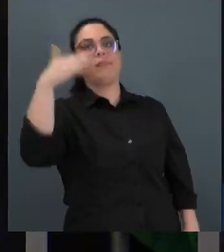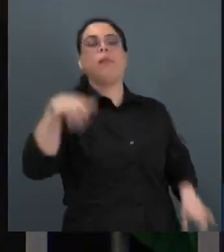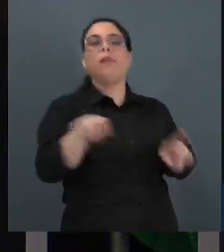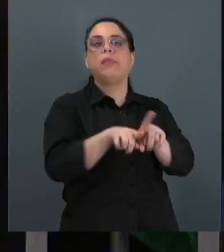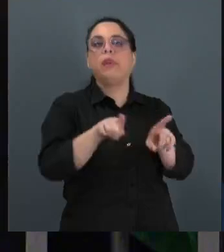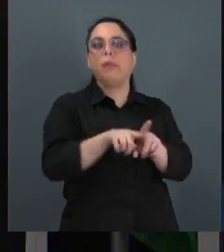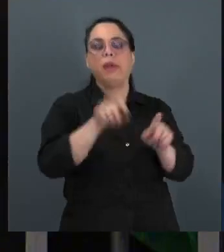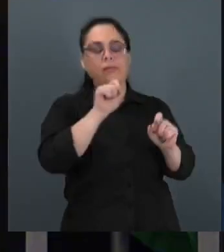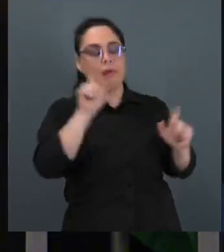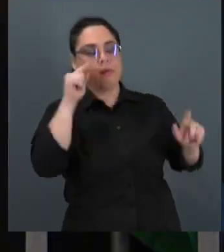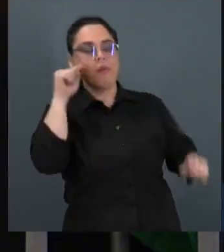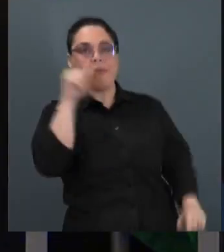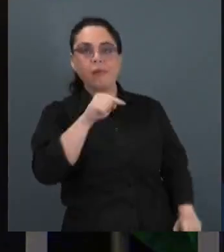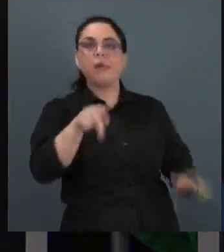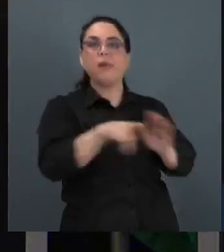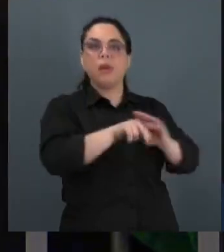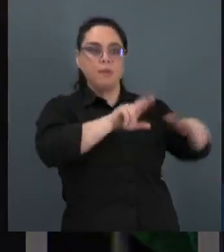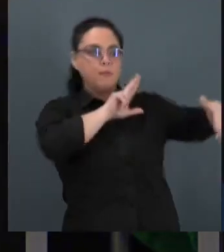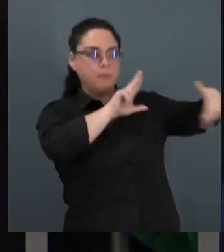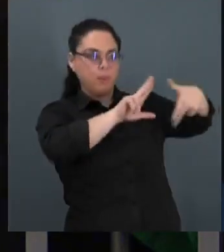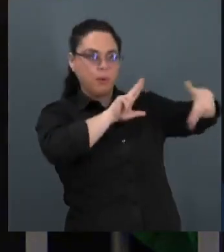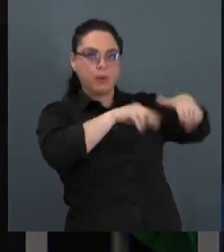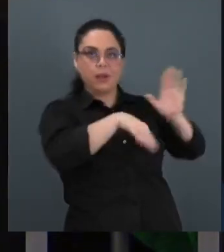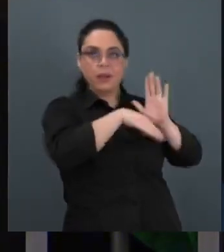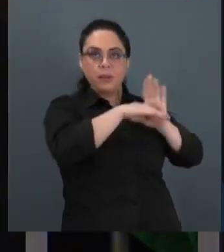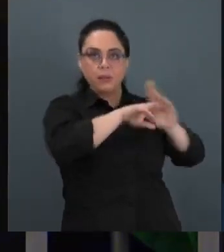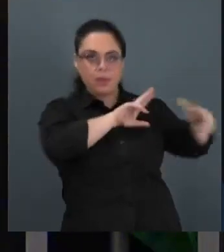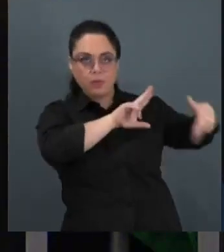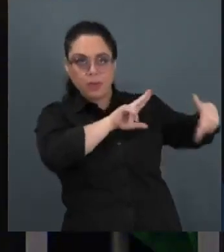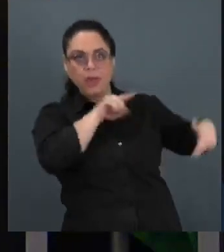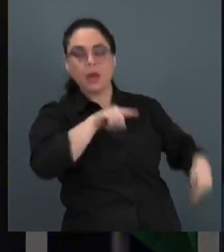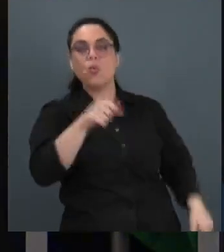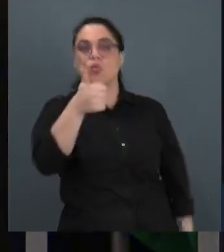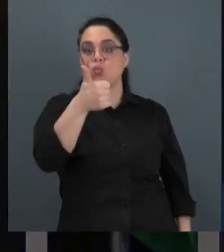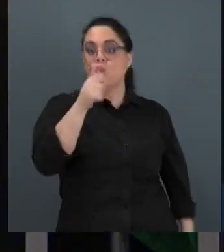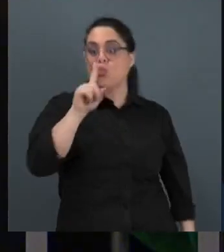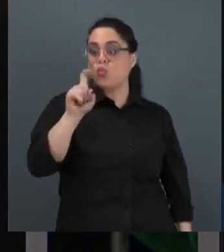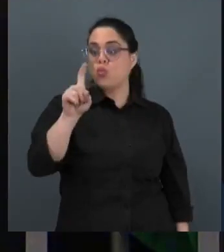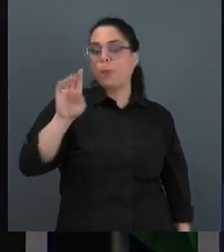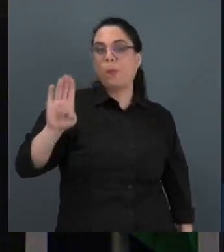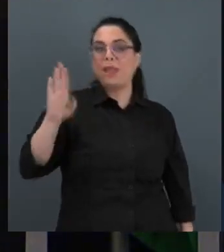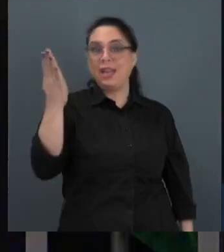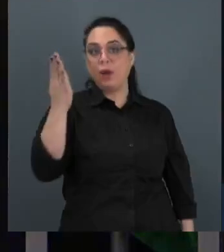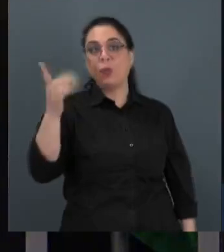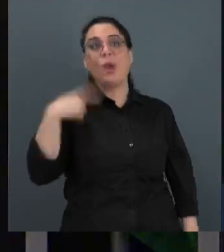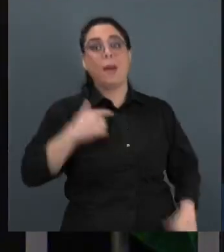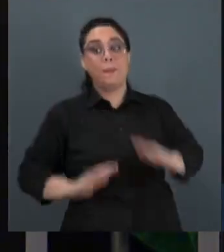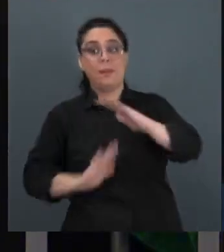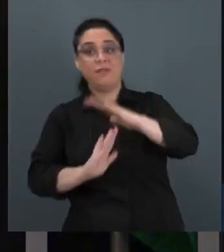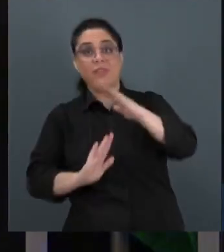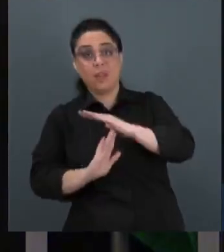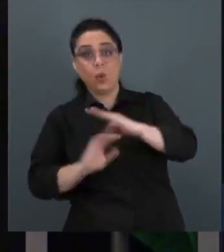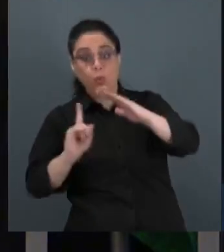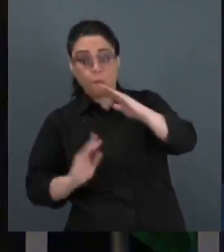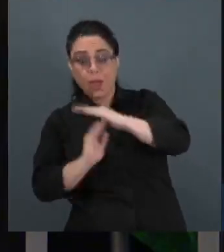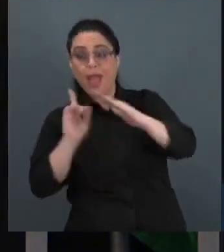subestimando aqui o pé de meia, botaram 1 bilhão de reais, quando a previsão é se gastar 12 bilhões de